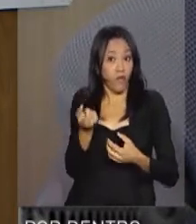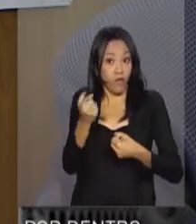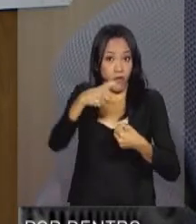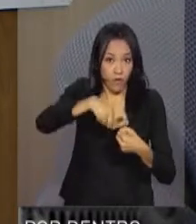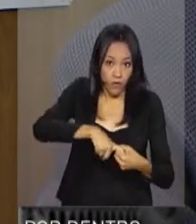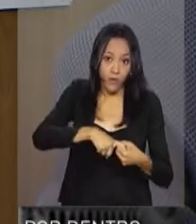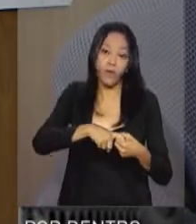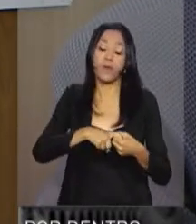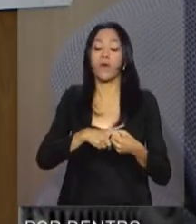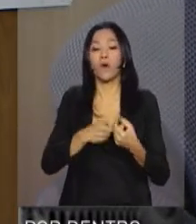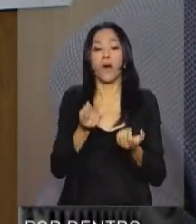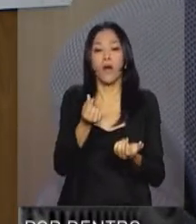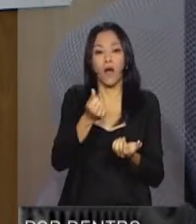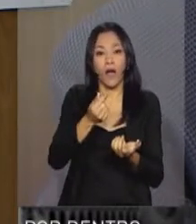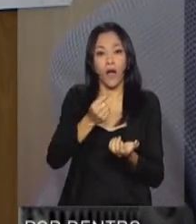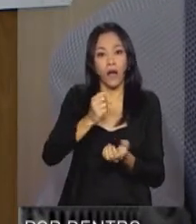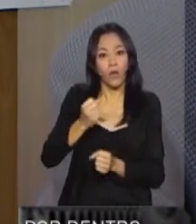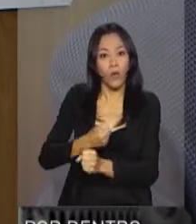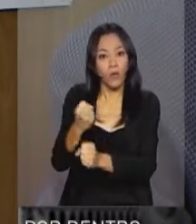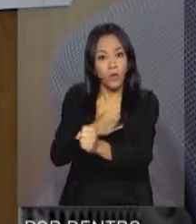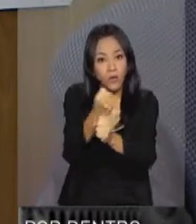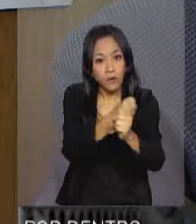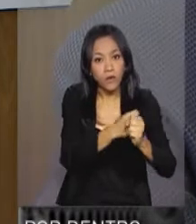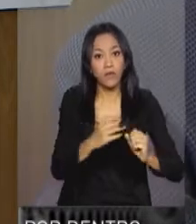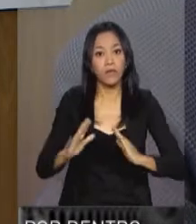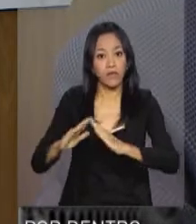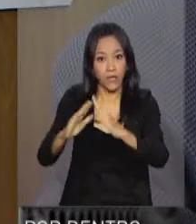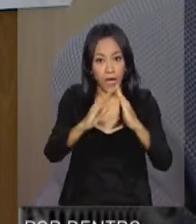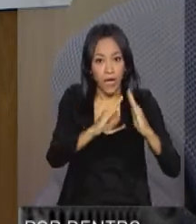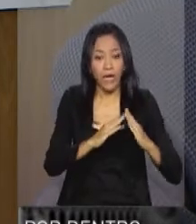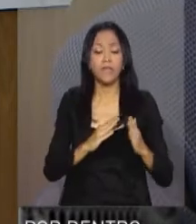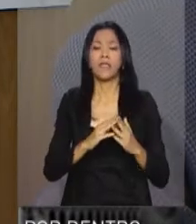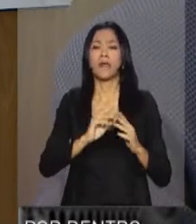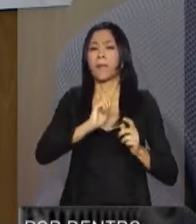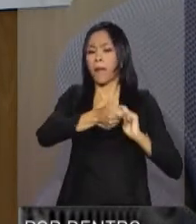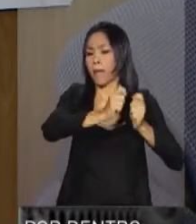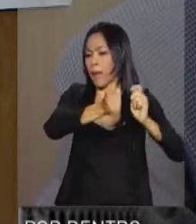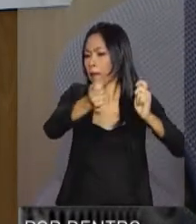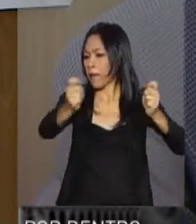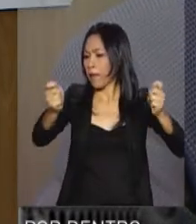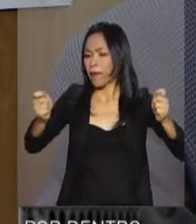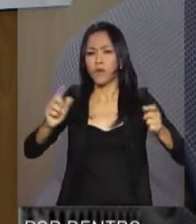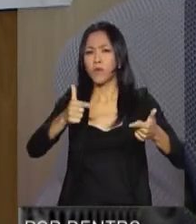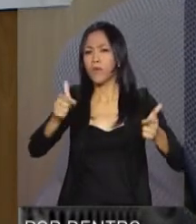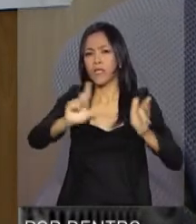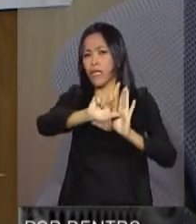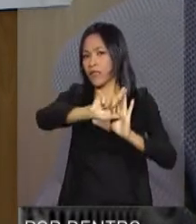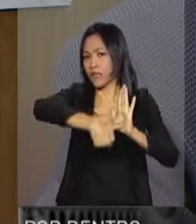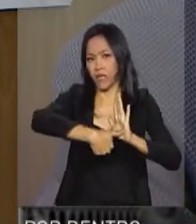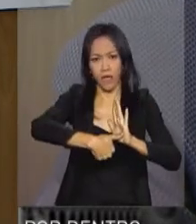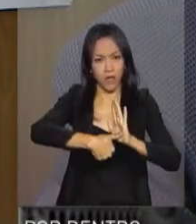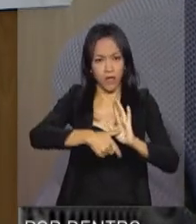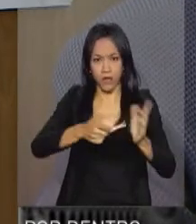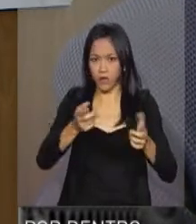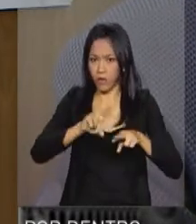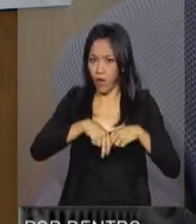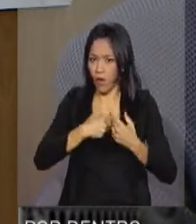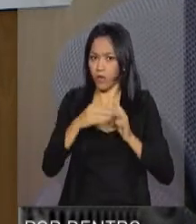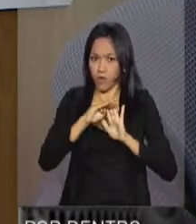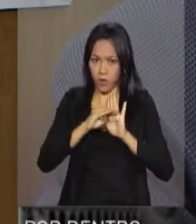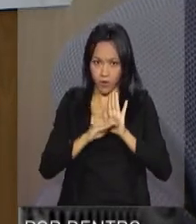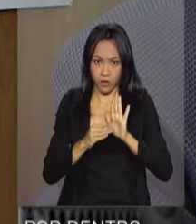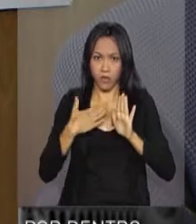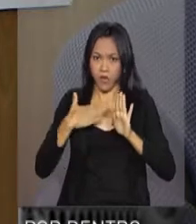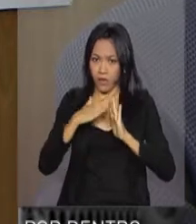nos programas do minha casa minha vida regularizando todos os pagamentos não há atrasos por parte do programa minha casa minha